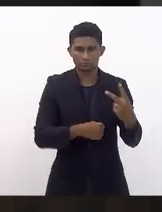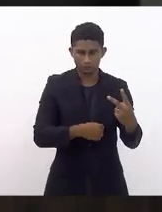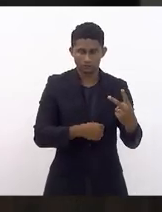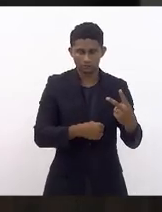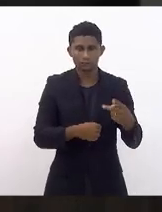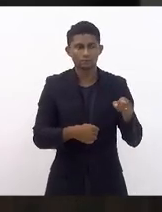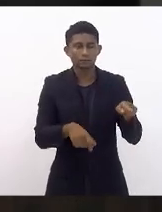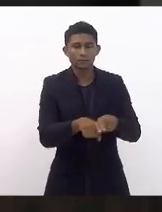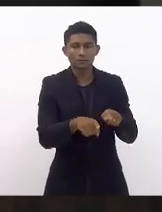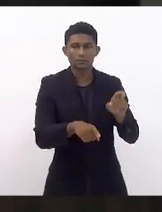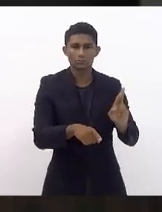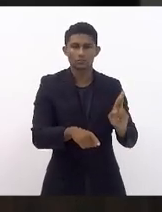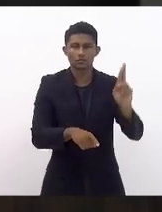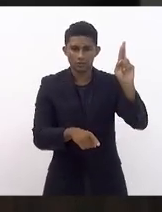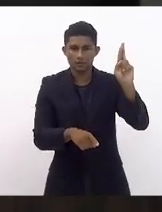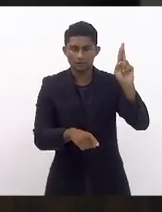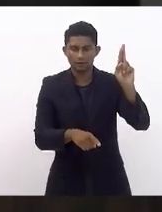Iguaçu.